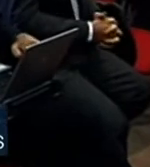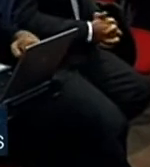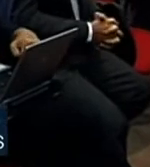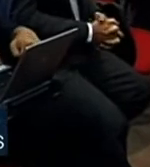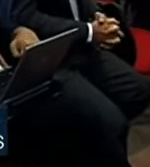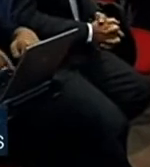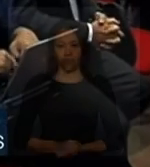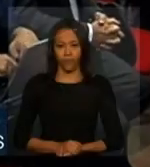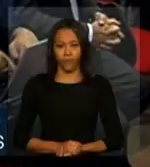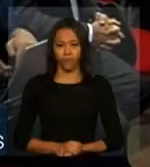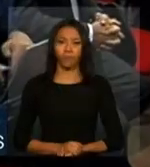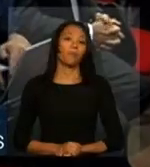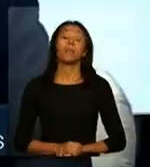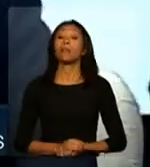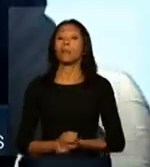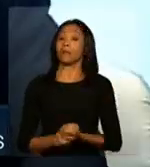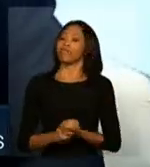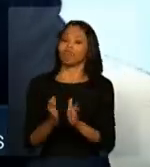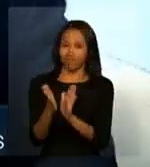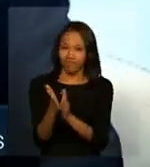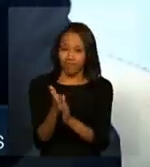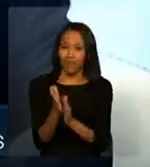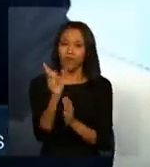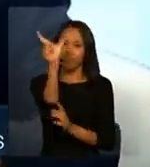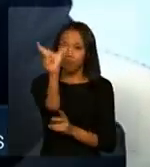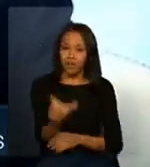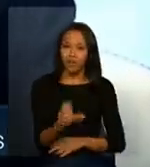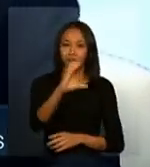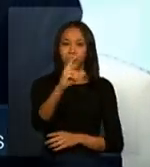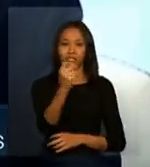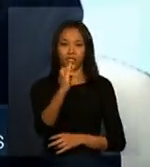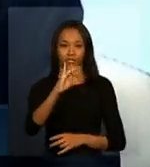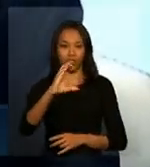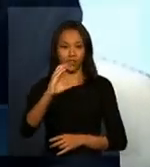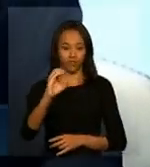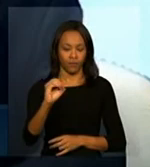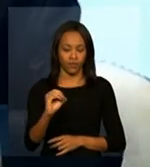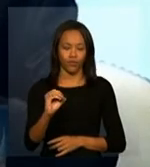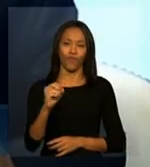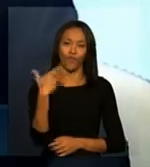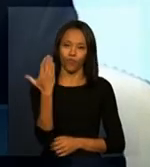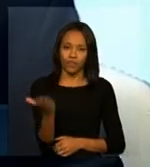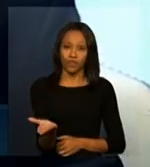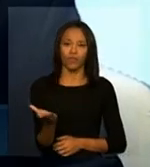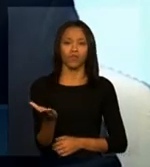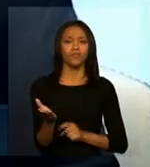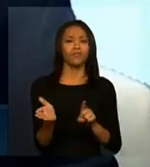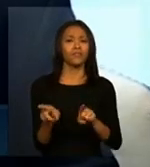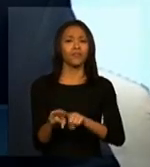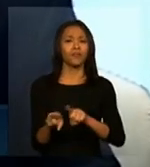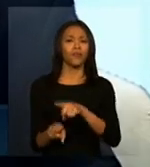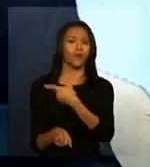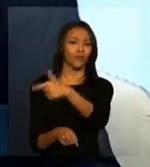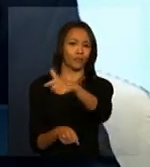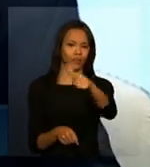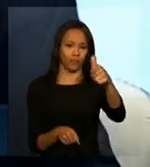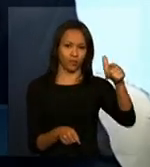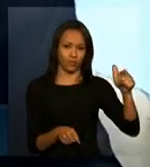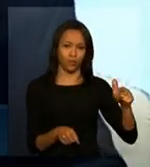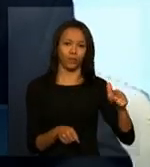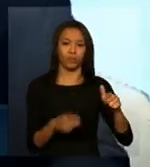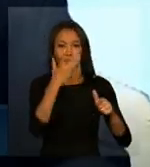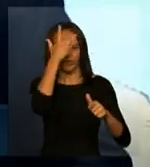Parabéns, Chico Menezes. A gente agradece você e todos os ex-dirigentes dos